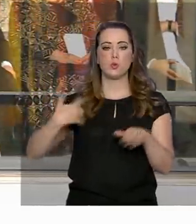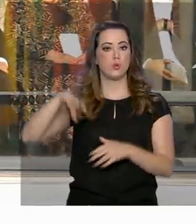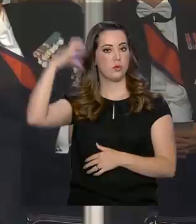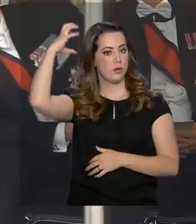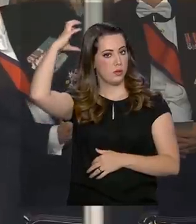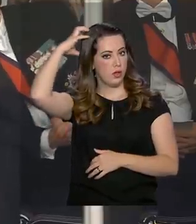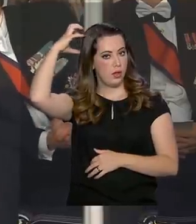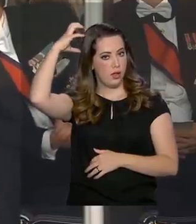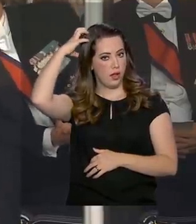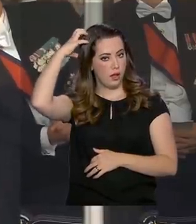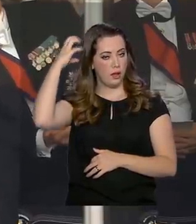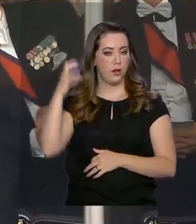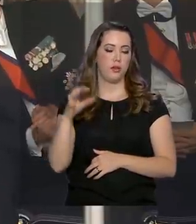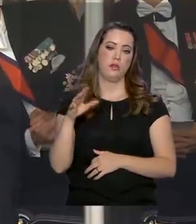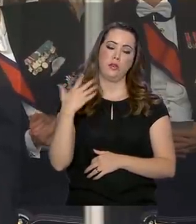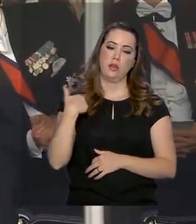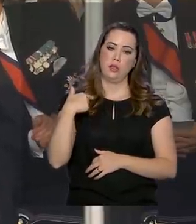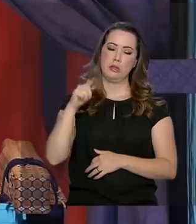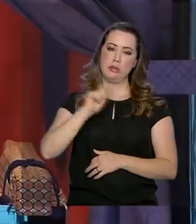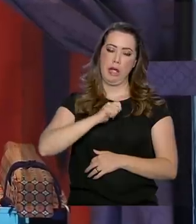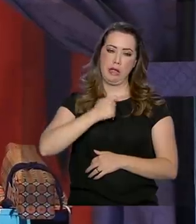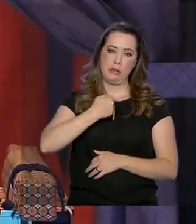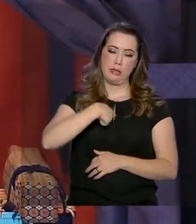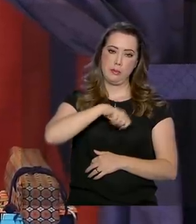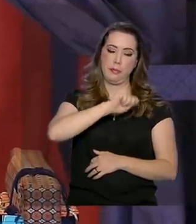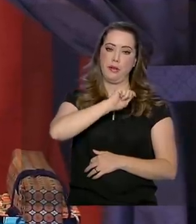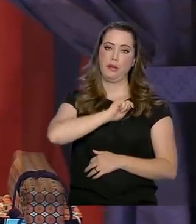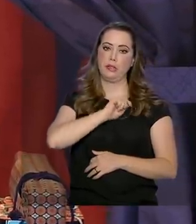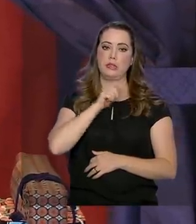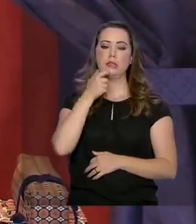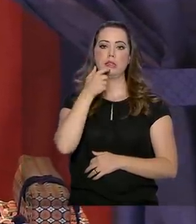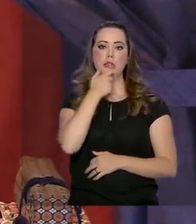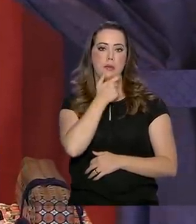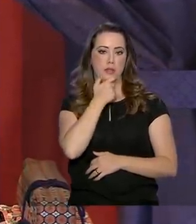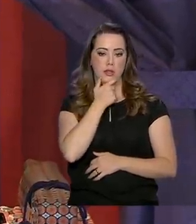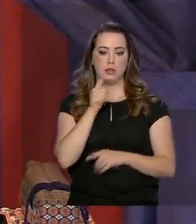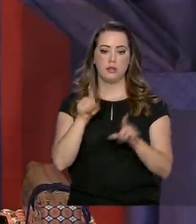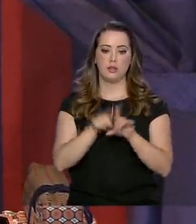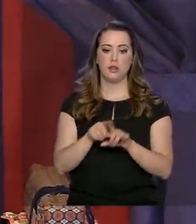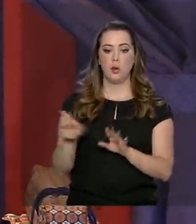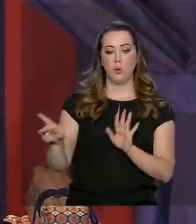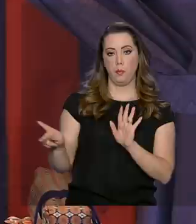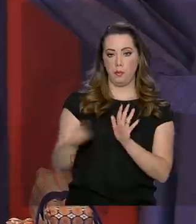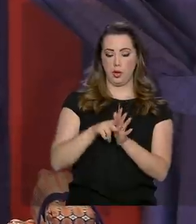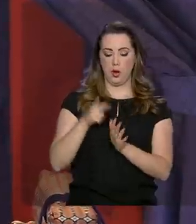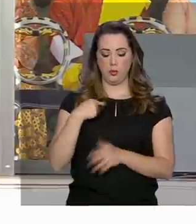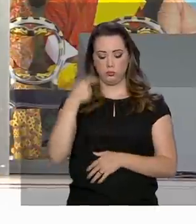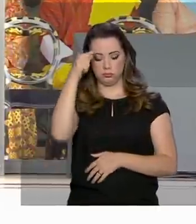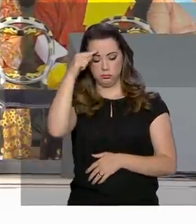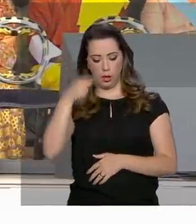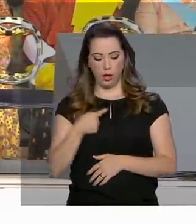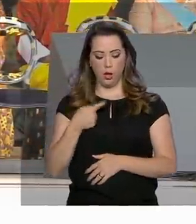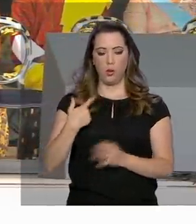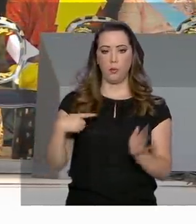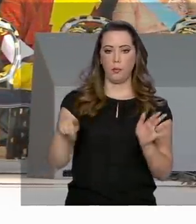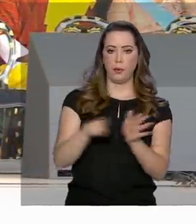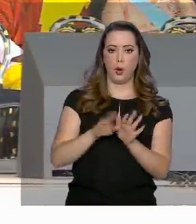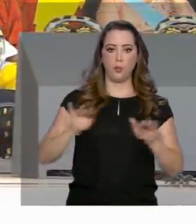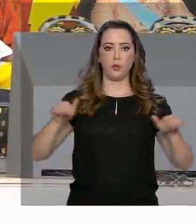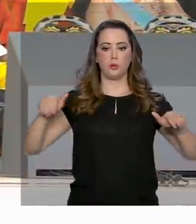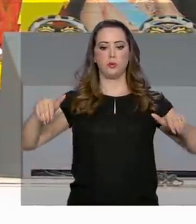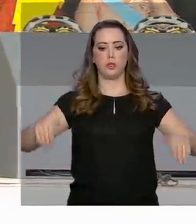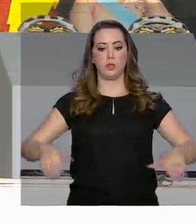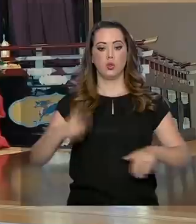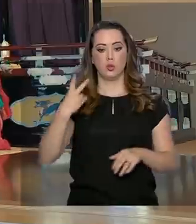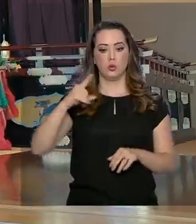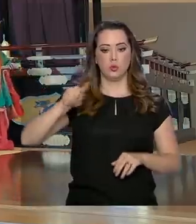da Espanha e o príncipe Charles da Inglaterra. O próprio Naho Hito se autoproclamou imperador, na presença de dois